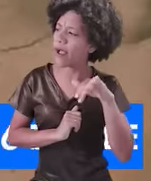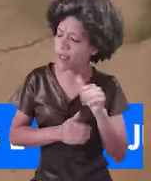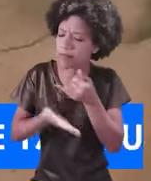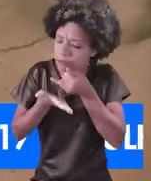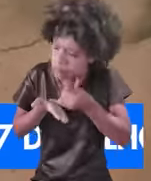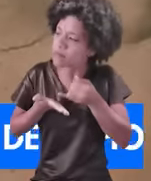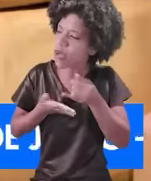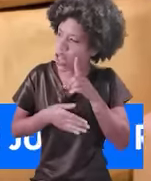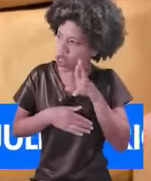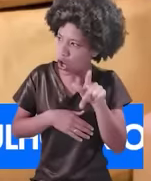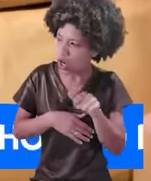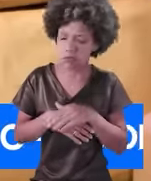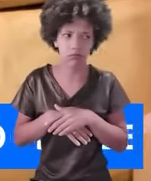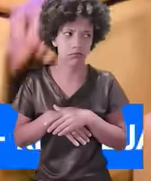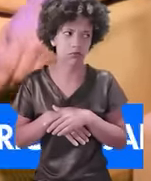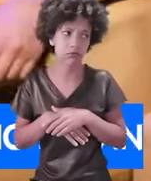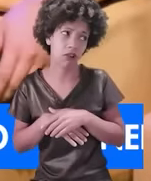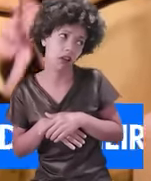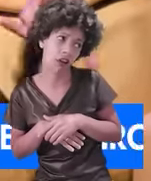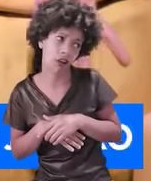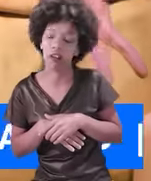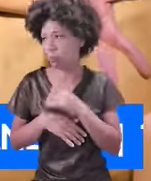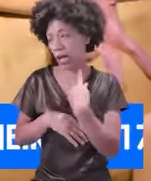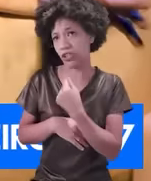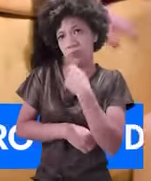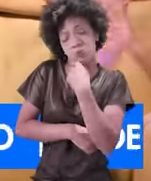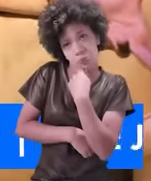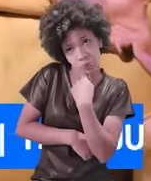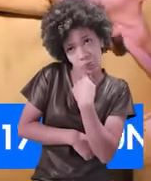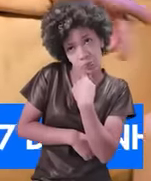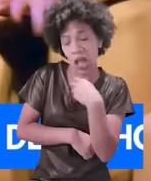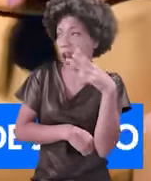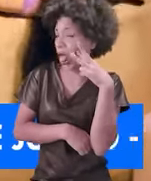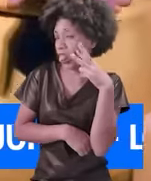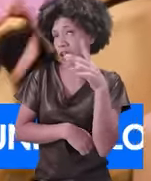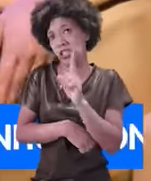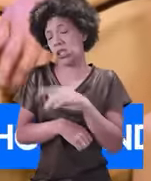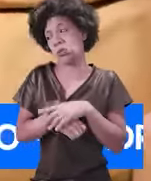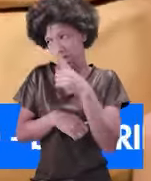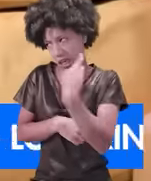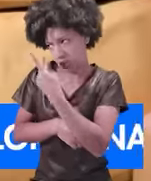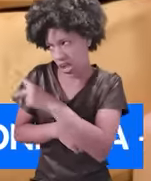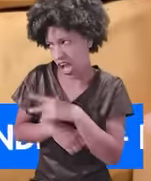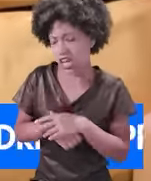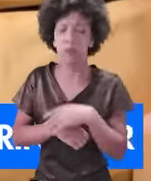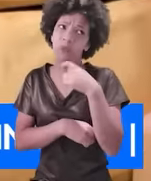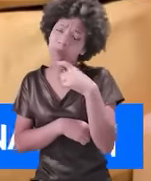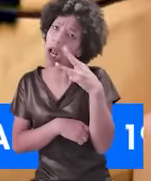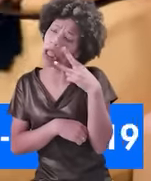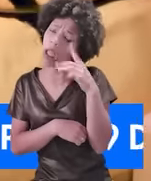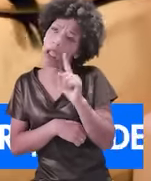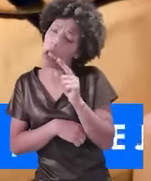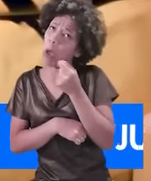droga cara fez uma cara de ruim na terça não seja uma cara de livro de uma série